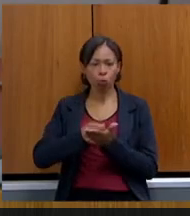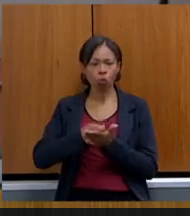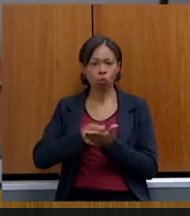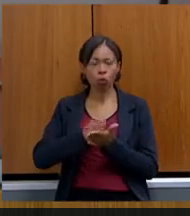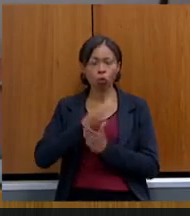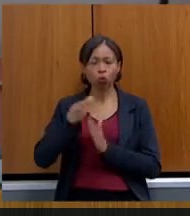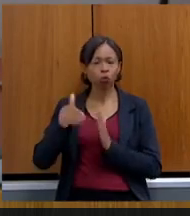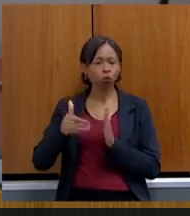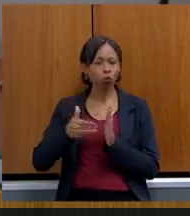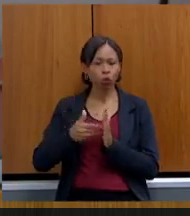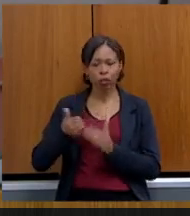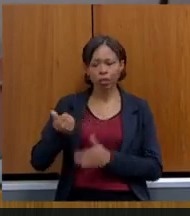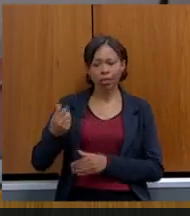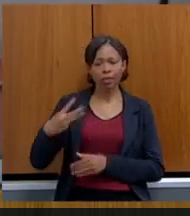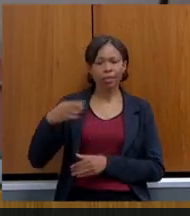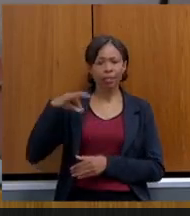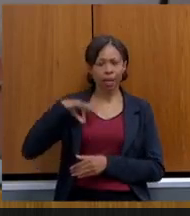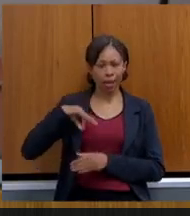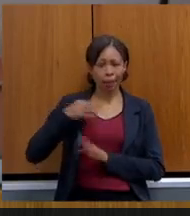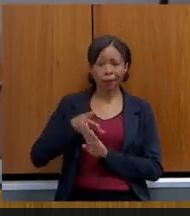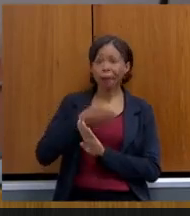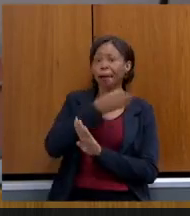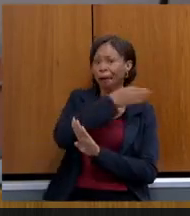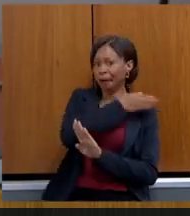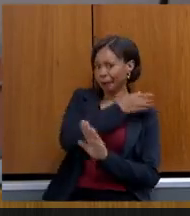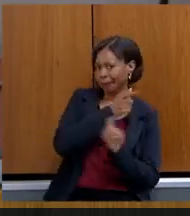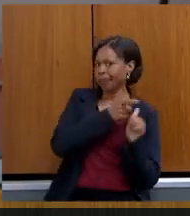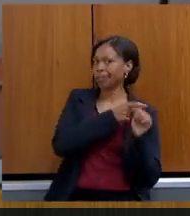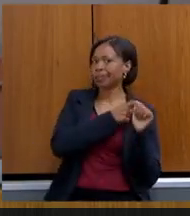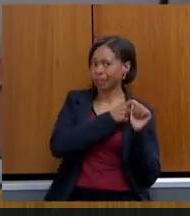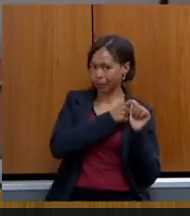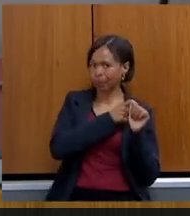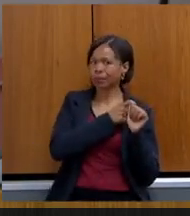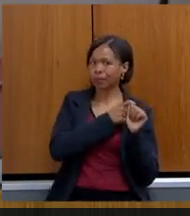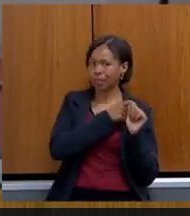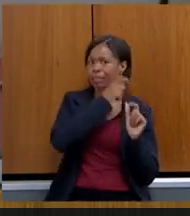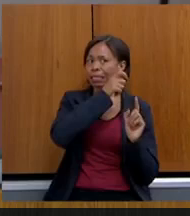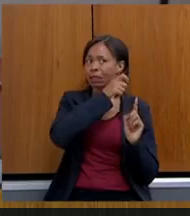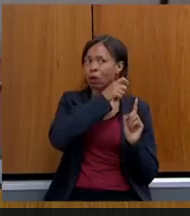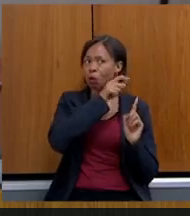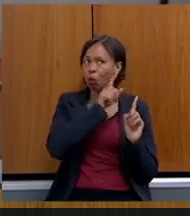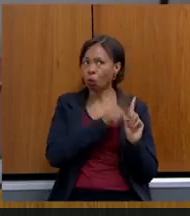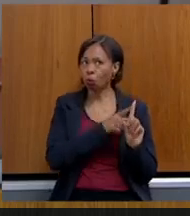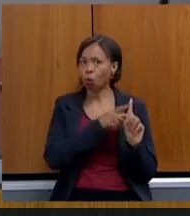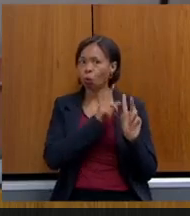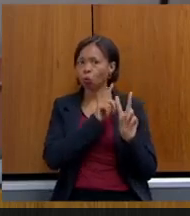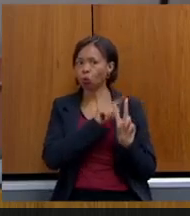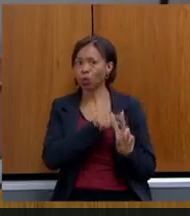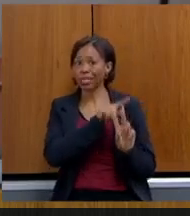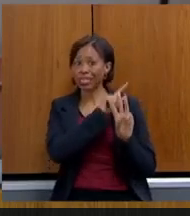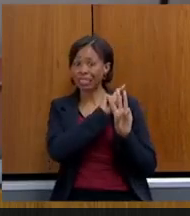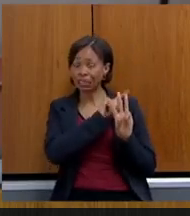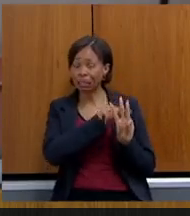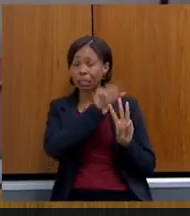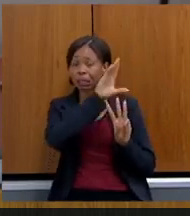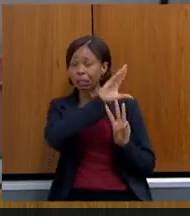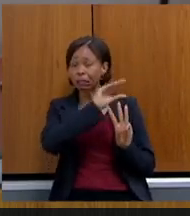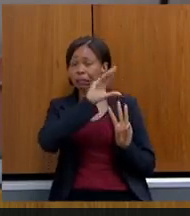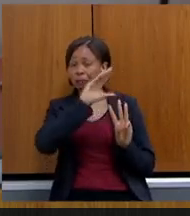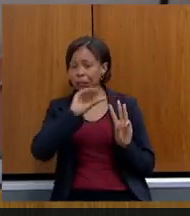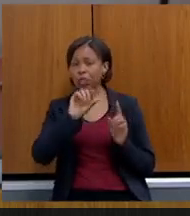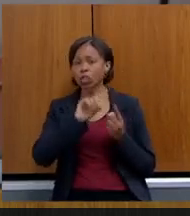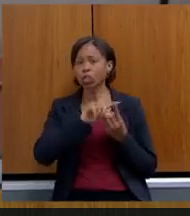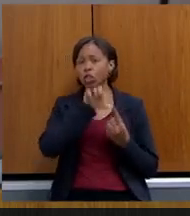né então conseguimos executar três décimos terceiros porque havia sido deixado um e no dia